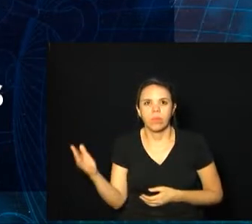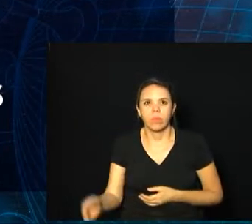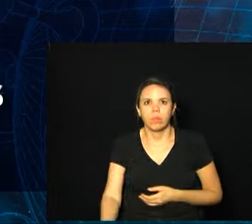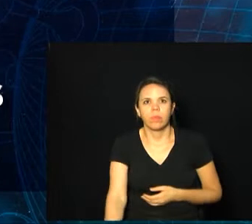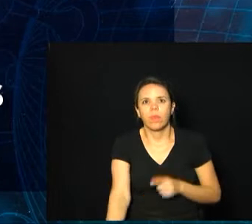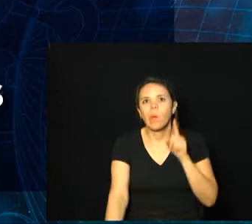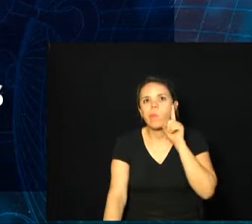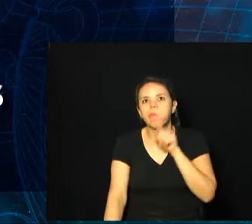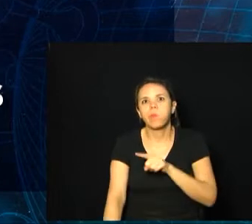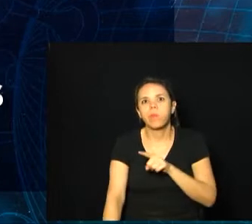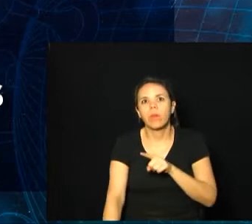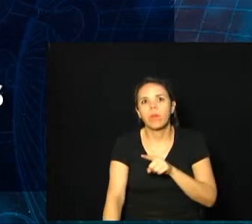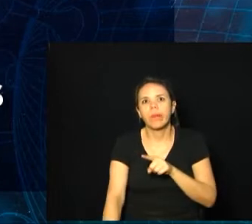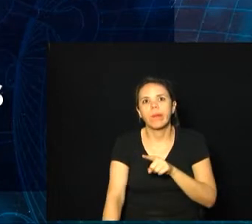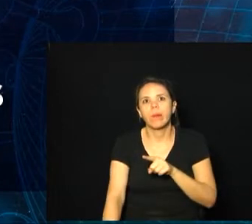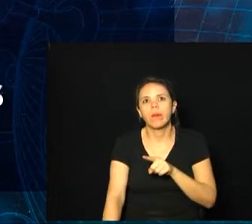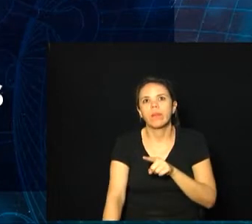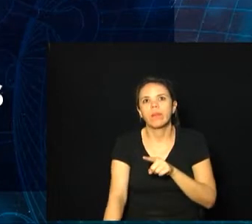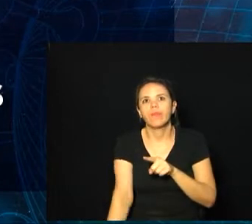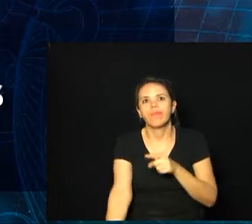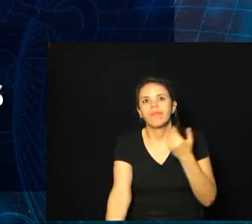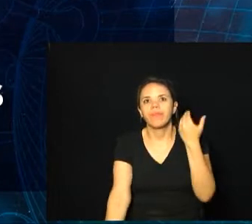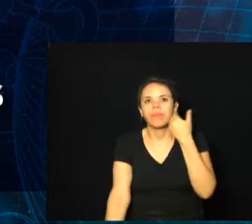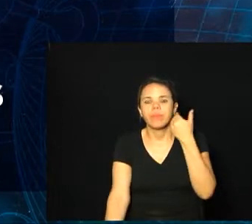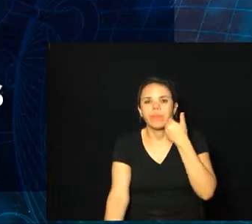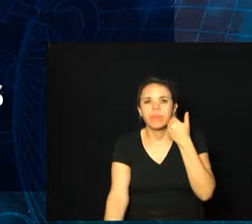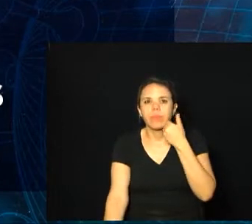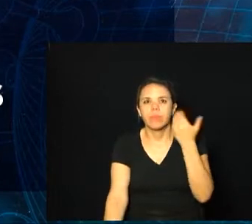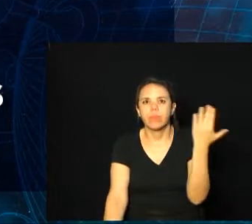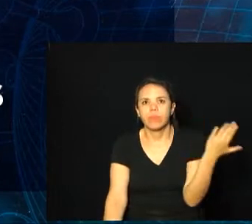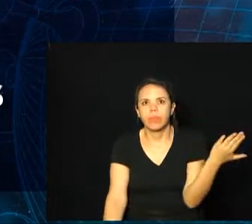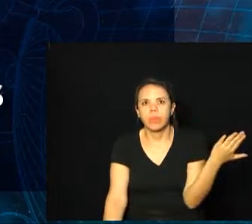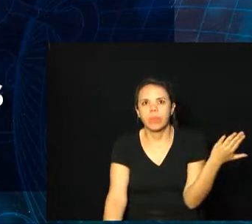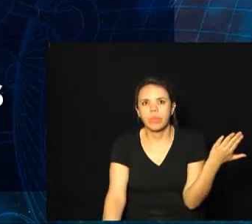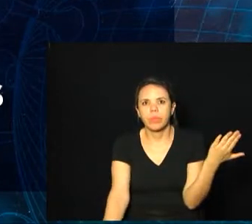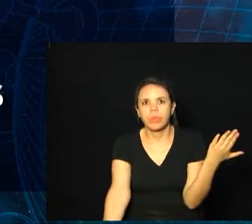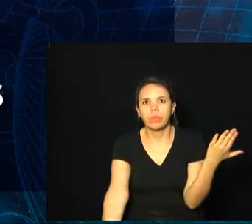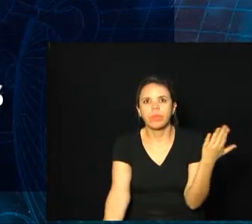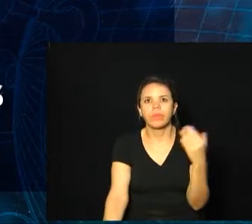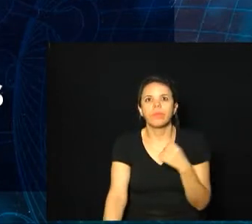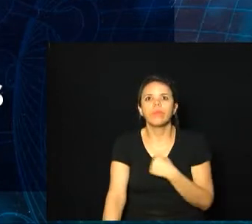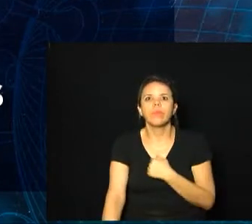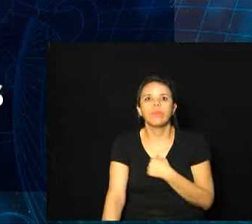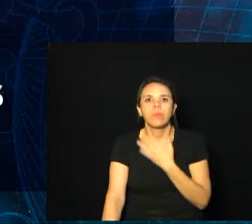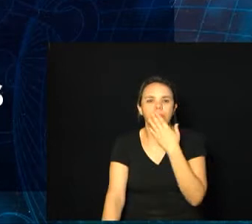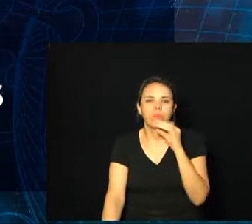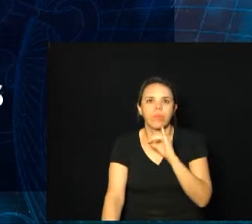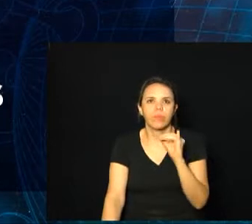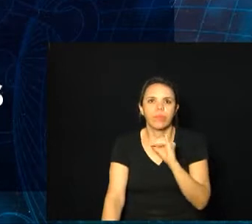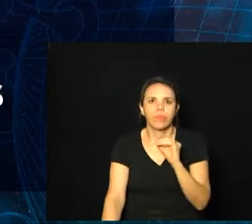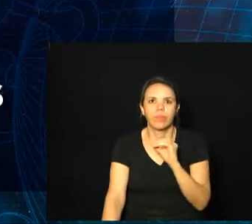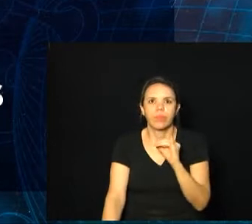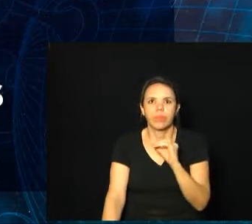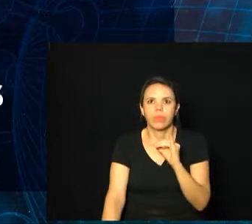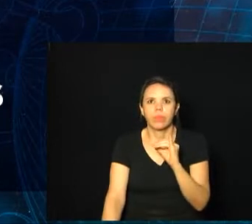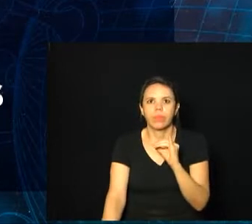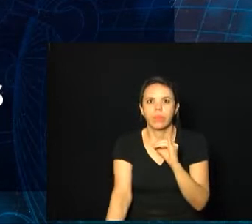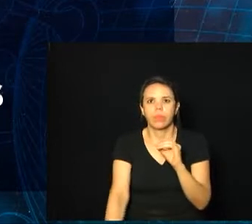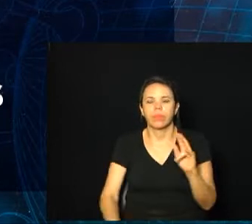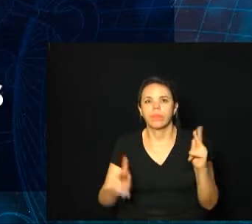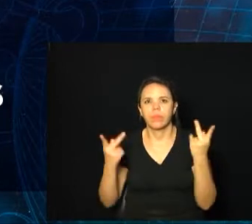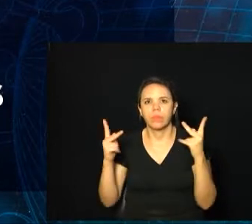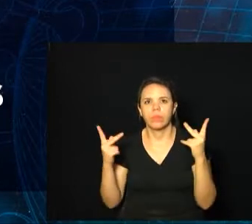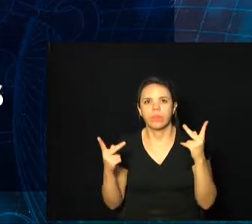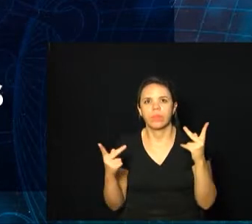997, Americana, 852 mortes, Santa Bárbara do Oeste, 818, Indaiatuba,